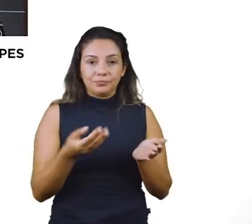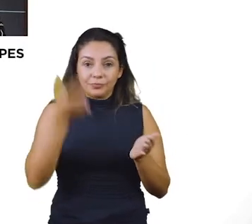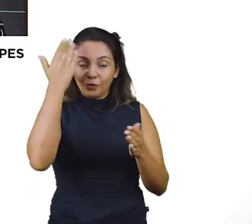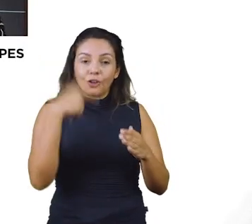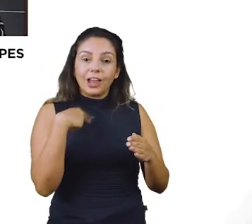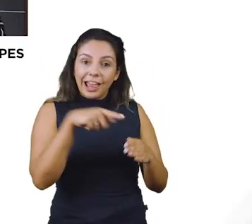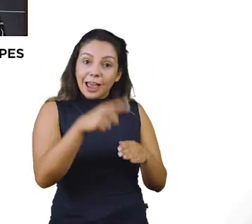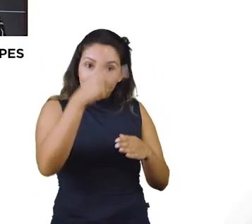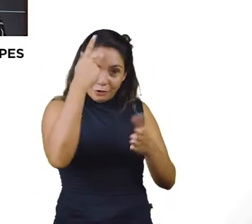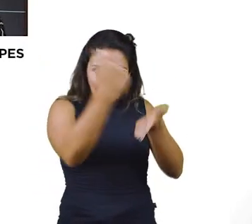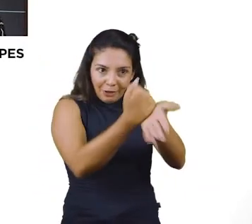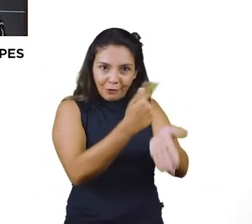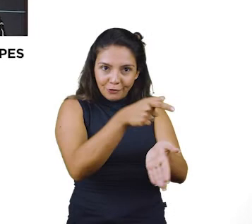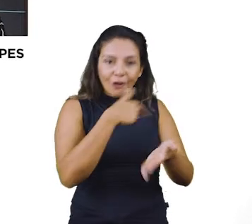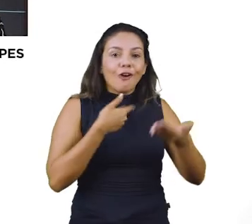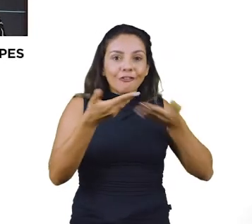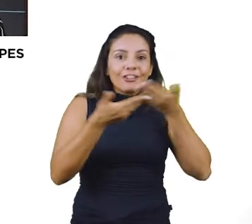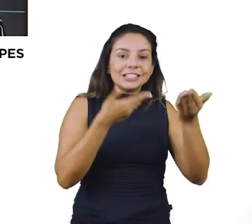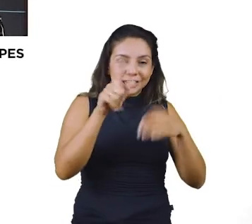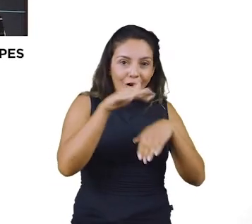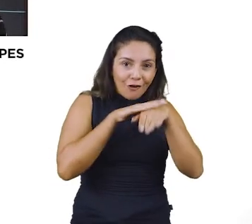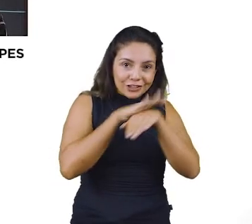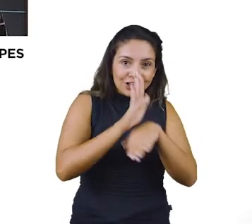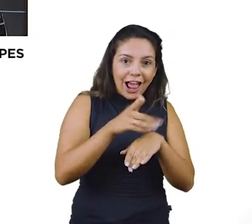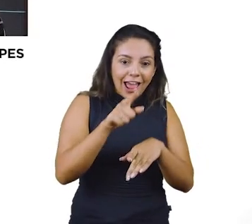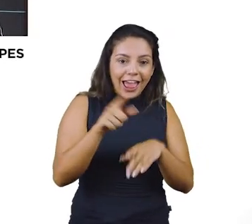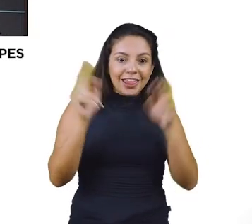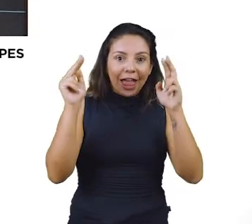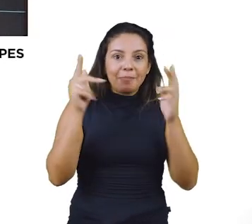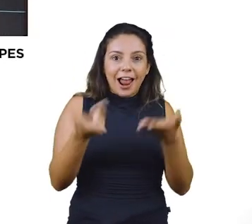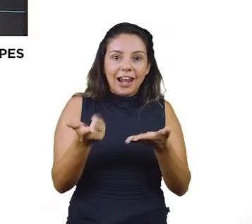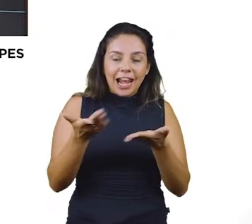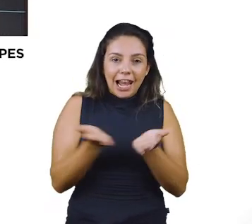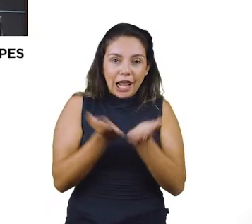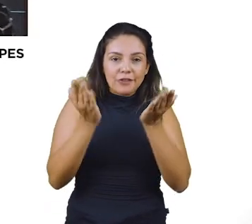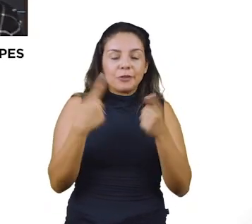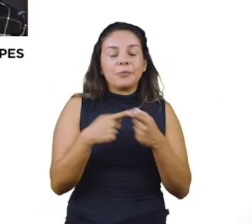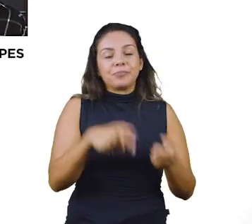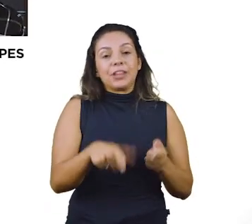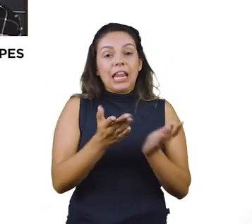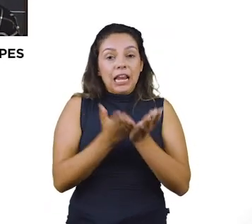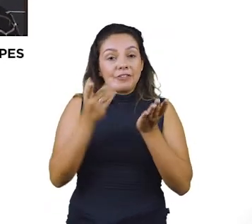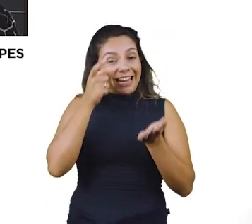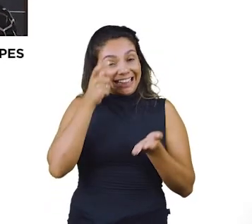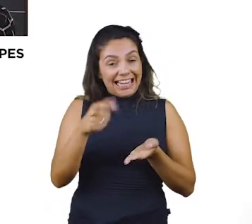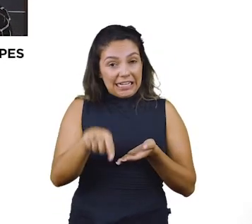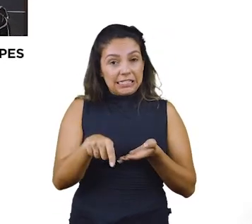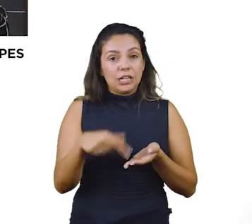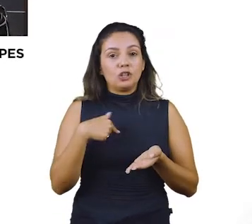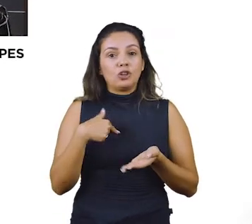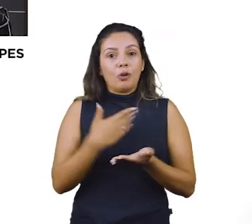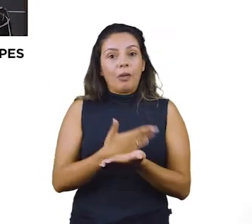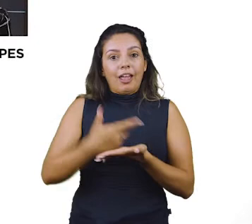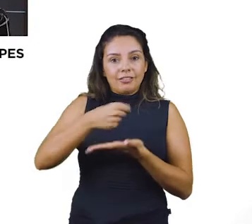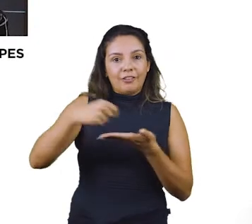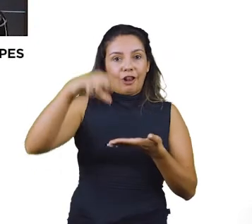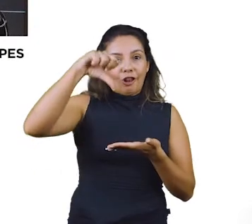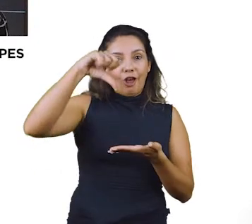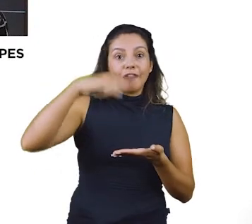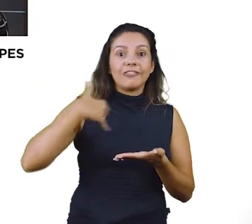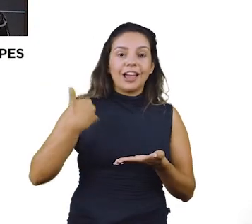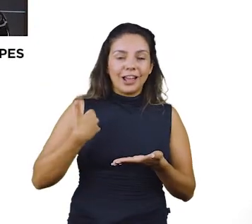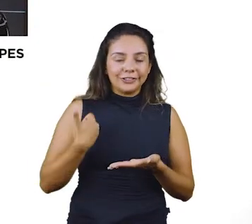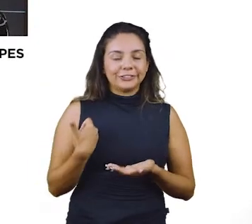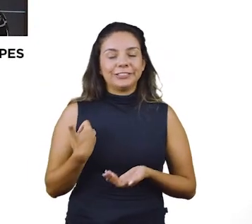Araxá. Esse livro é muito interessante na minha vida, porque eu comecei a escrever, eu tinha 9 anos, por incrível